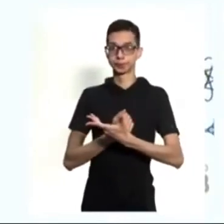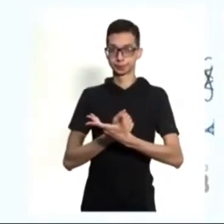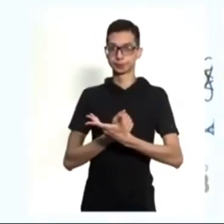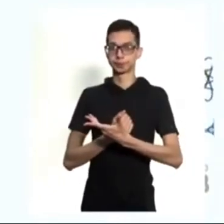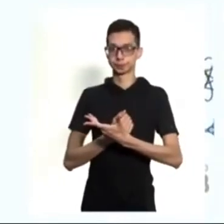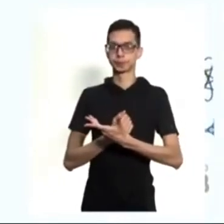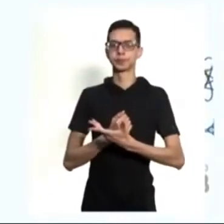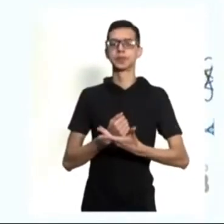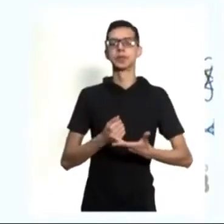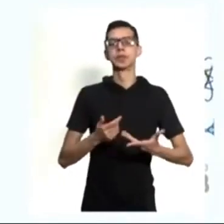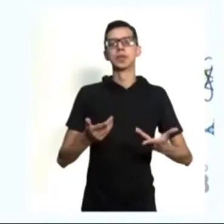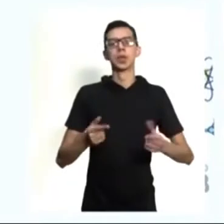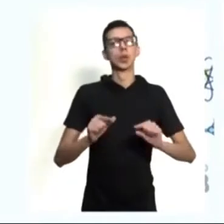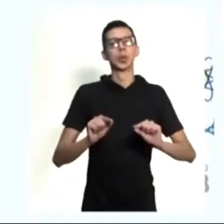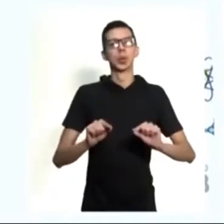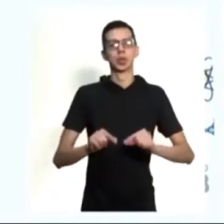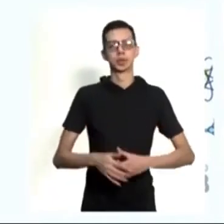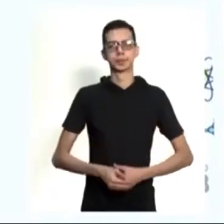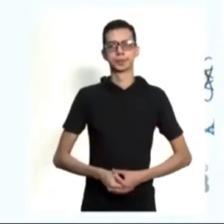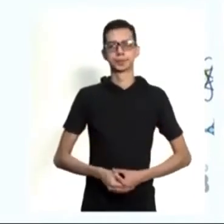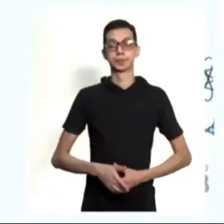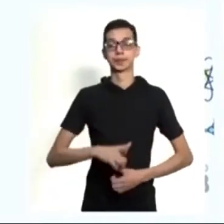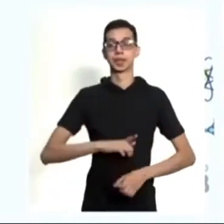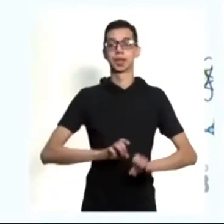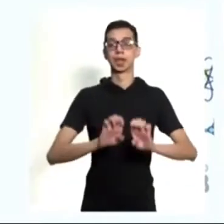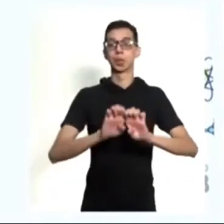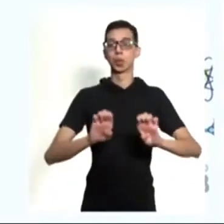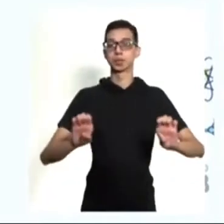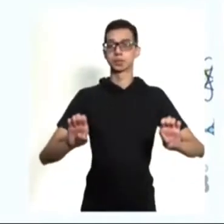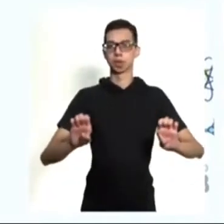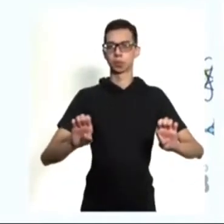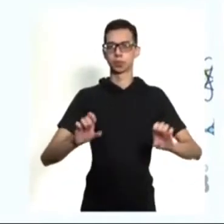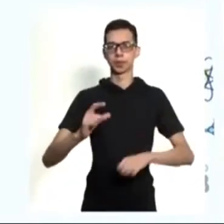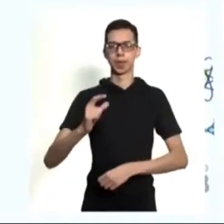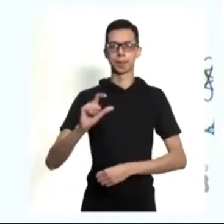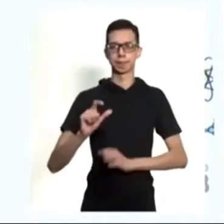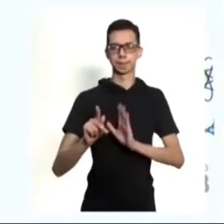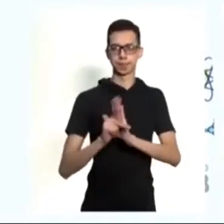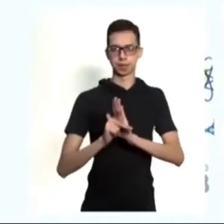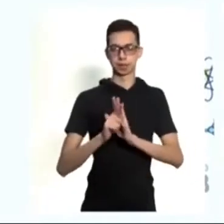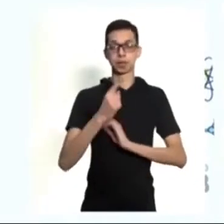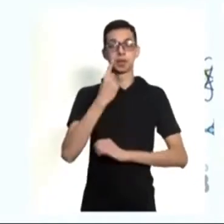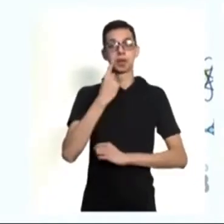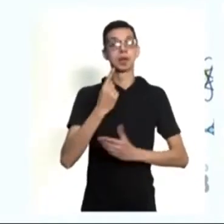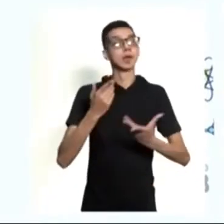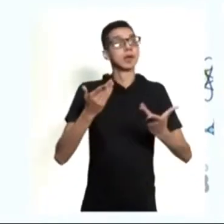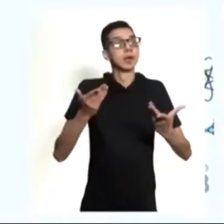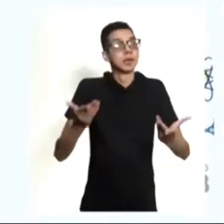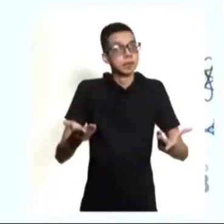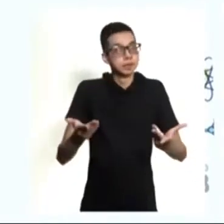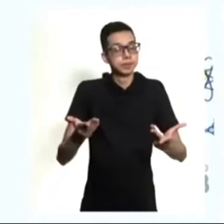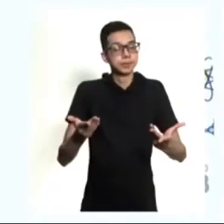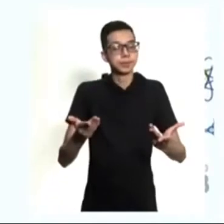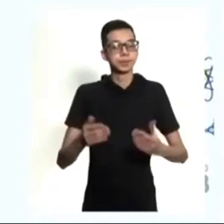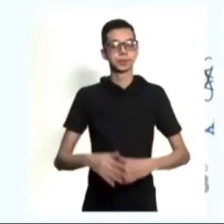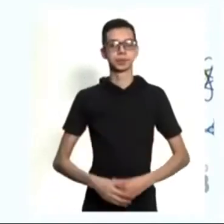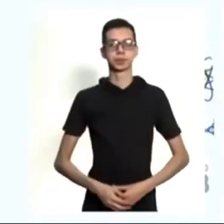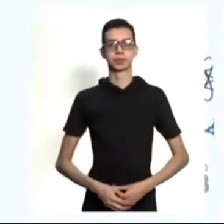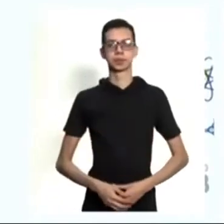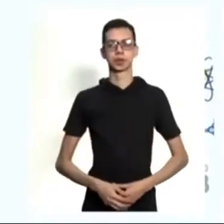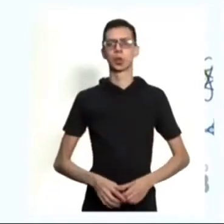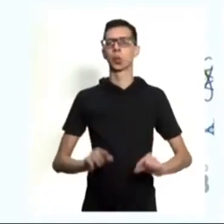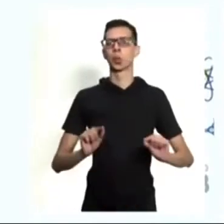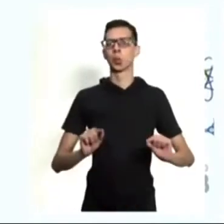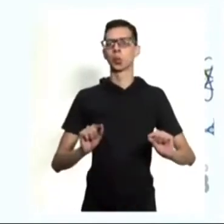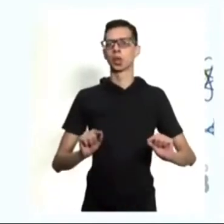dois elétrons e tem aqui o que nós chamamos de uma equação global da nossa pilha, né? Olha só, eu somo simplesmente o que sobrou.